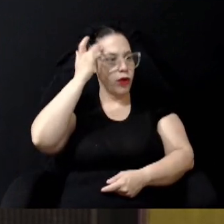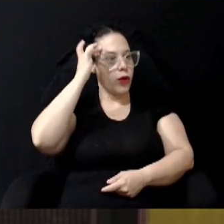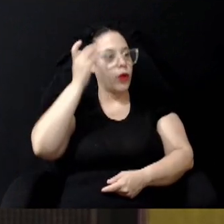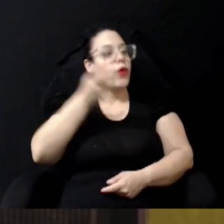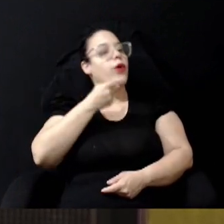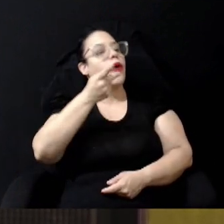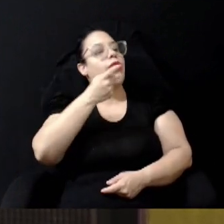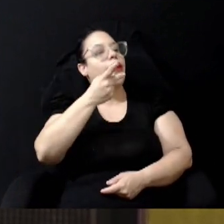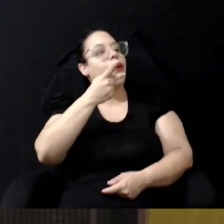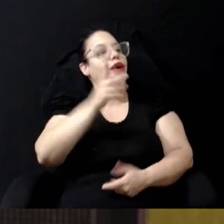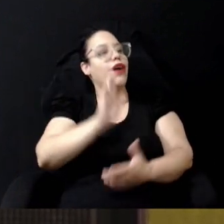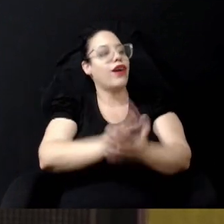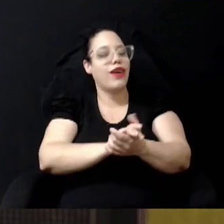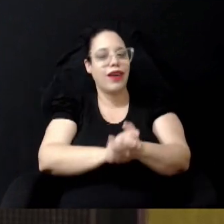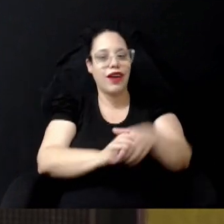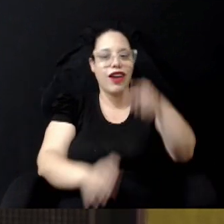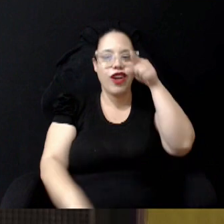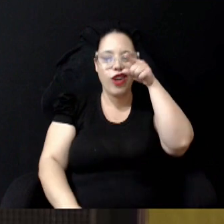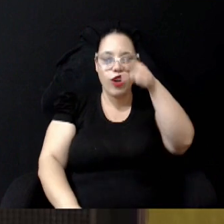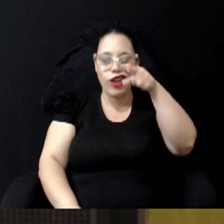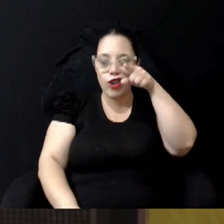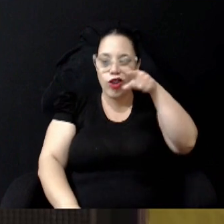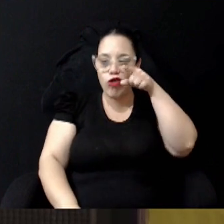ali uma